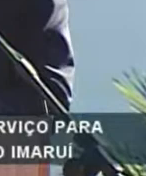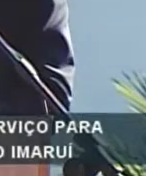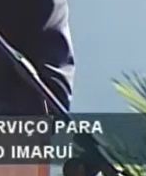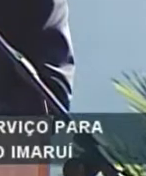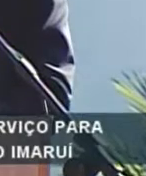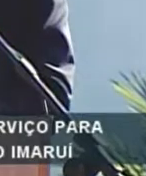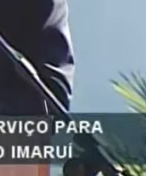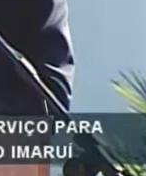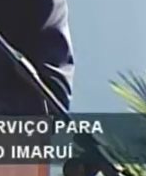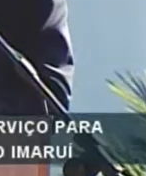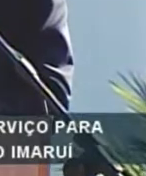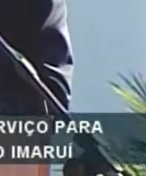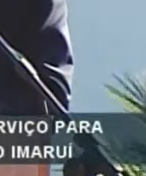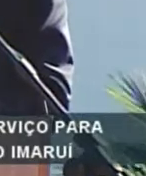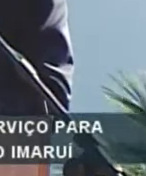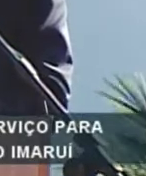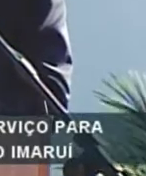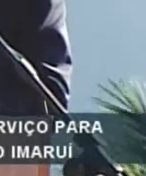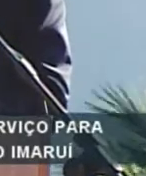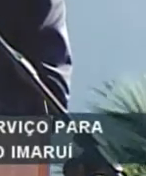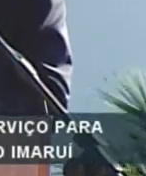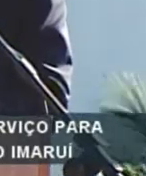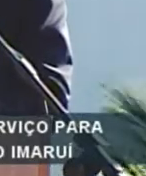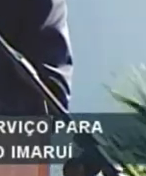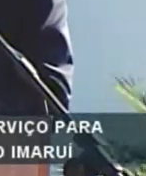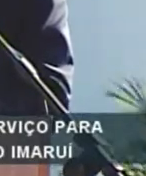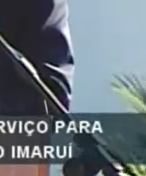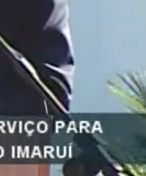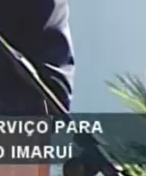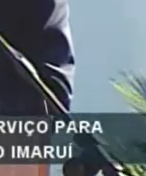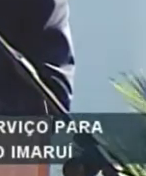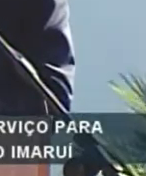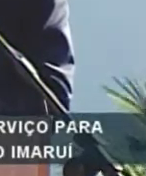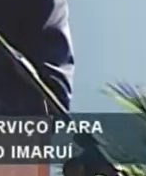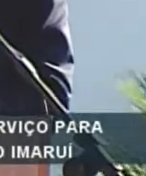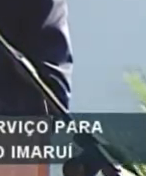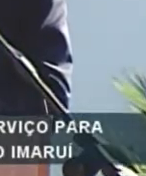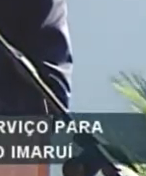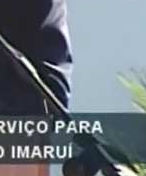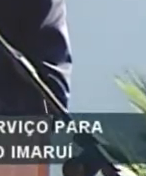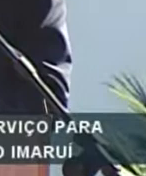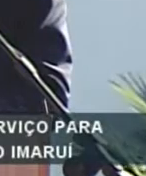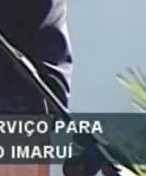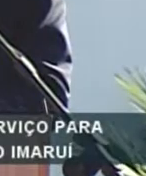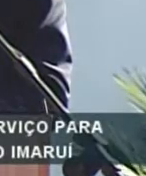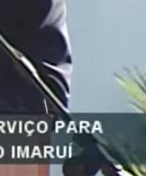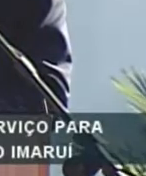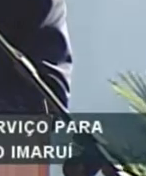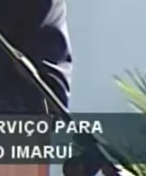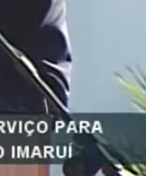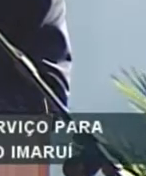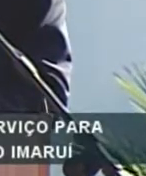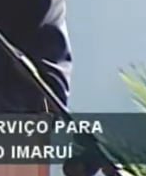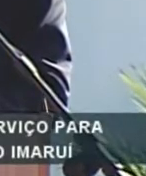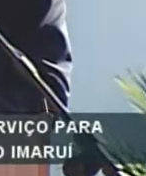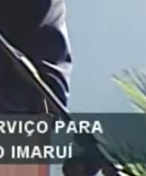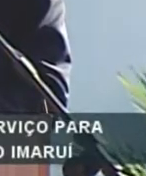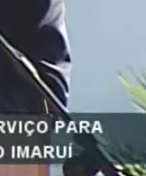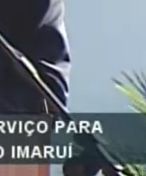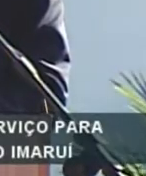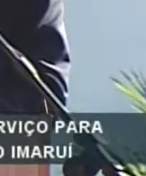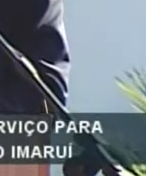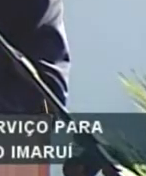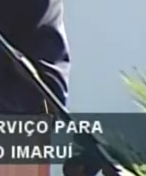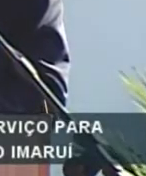brasileiros. Vossa Excelência teve a capacidade de criar o maior instrumento de desenvolvimento do país, o Programa de